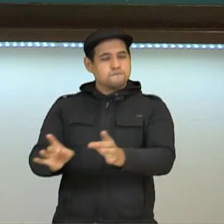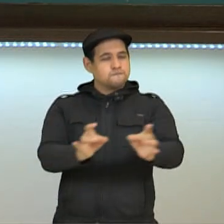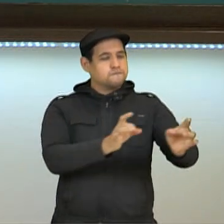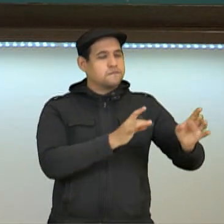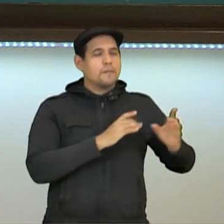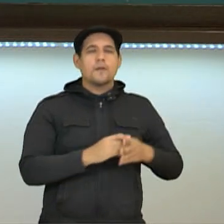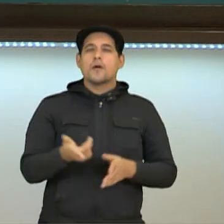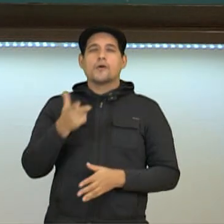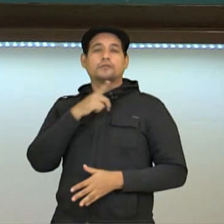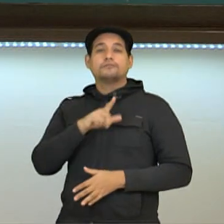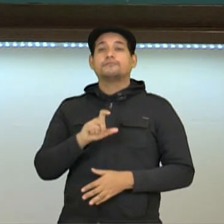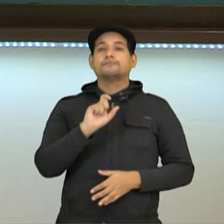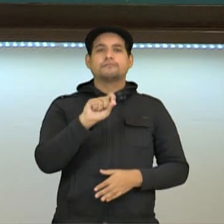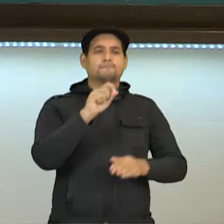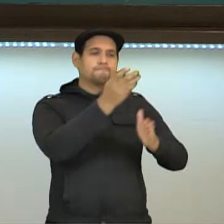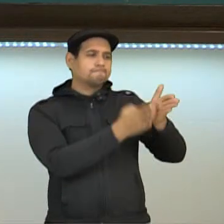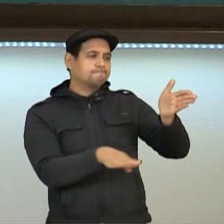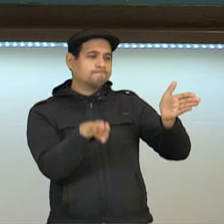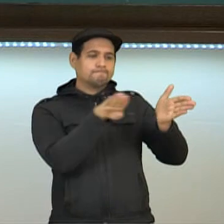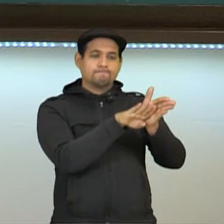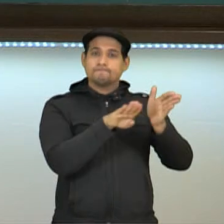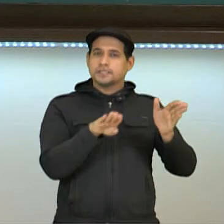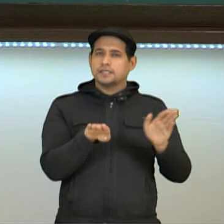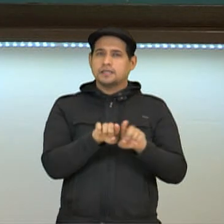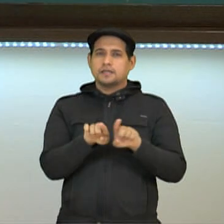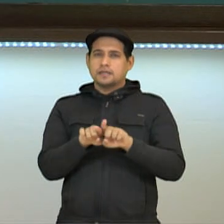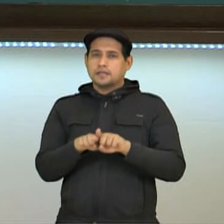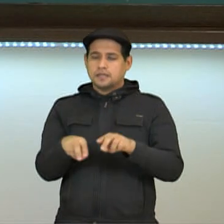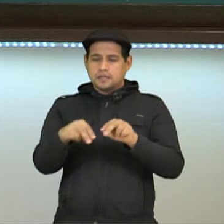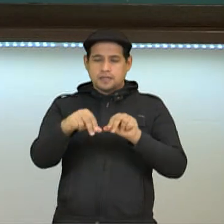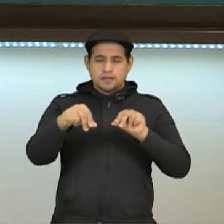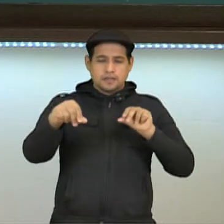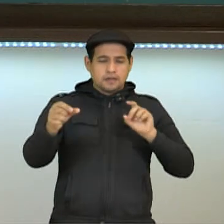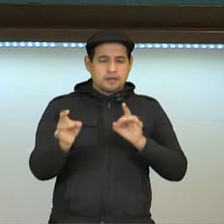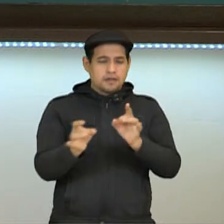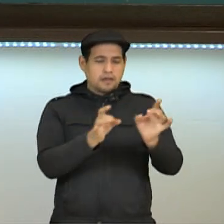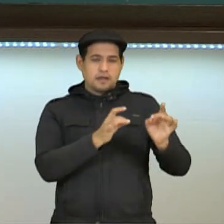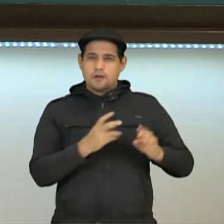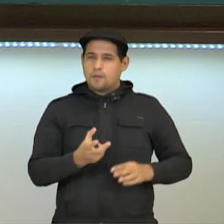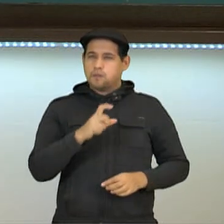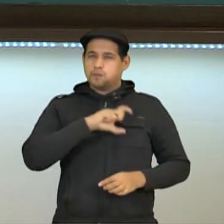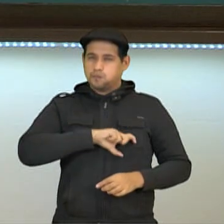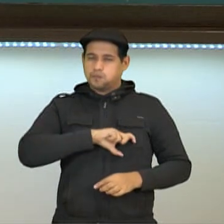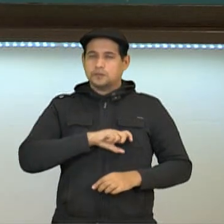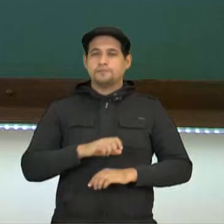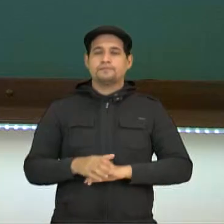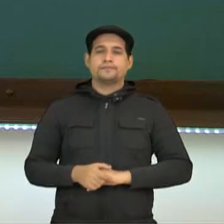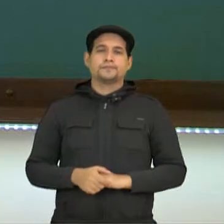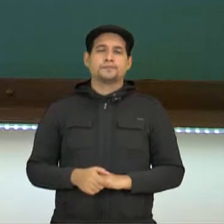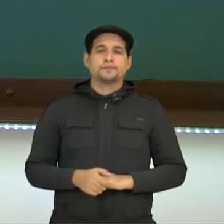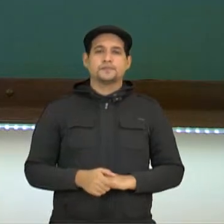para conseguirem chegar a essas especiarias e obter mais lucro.